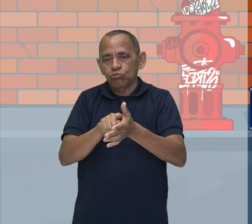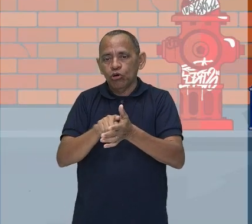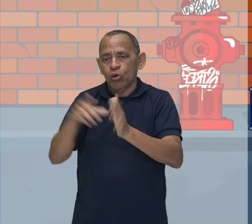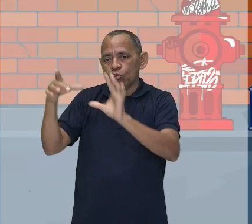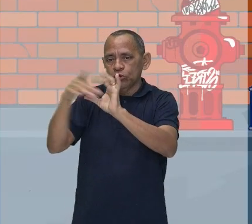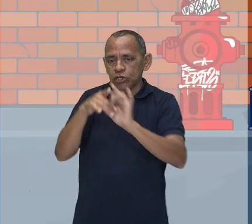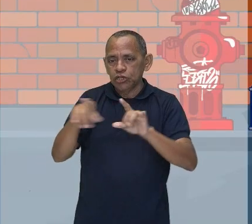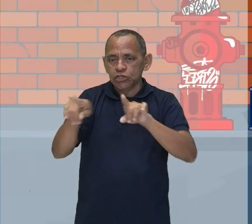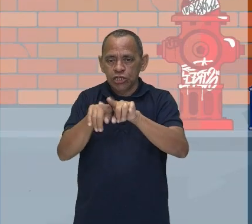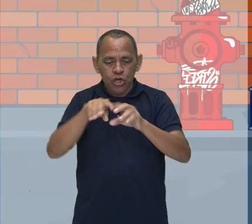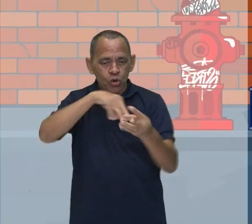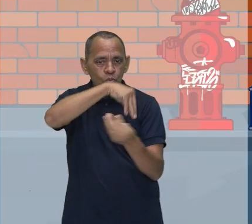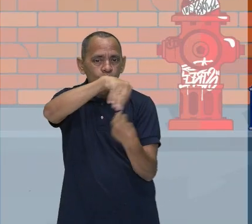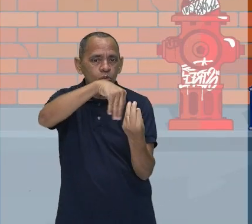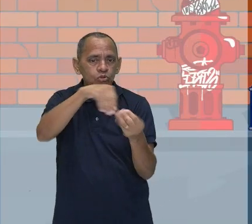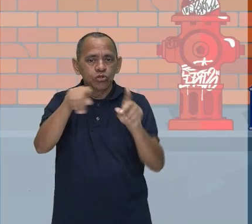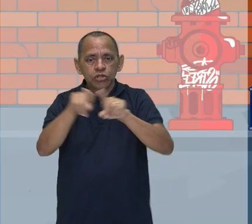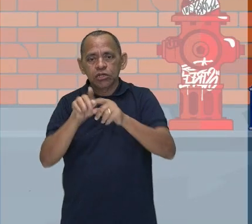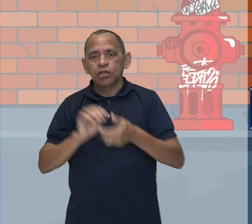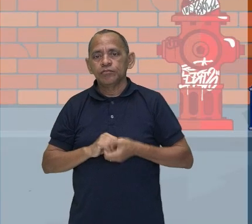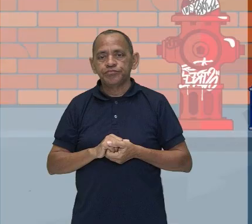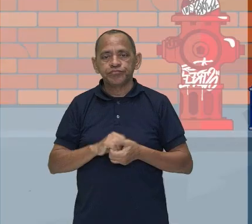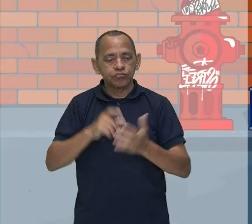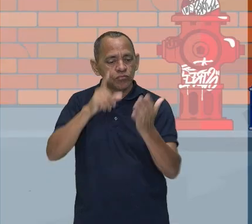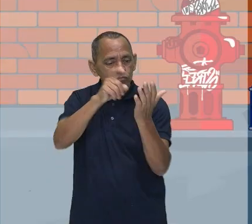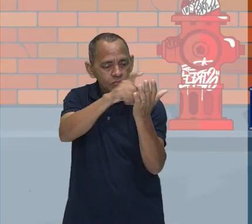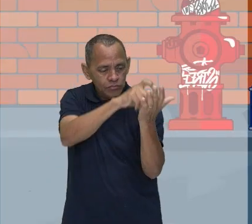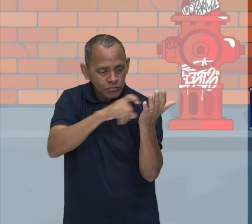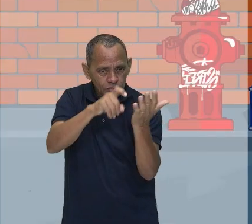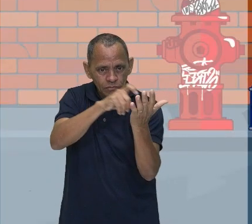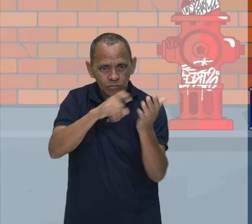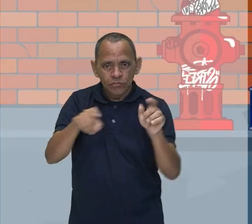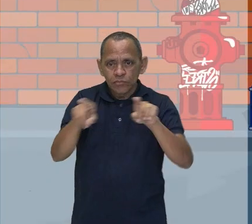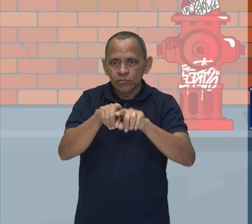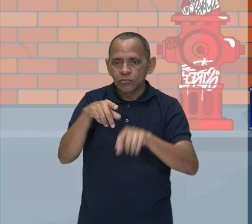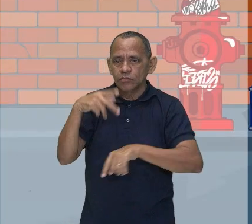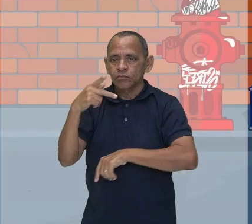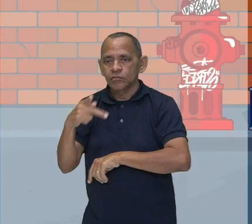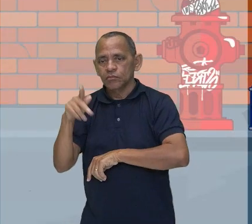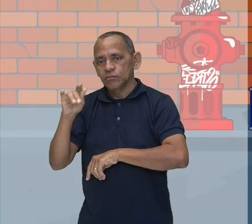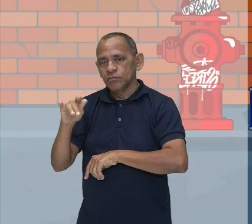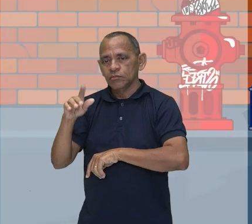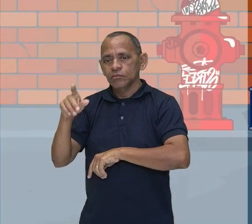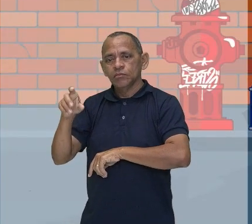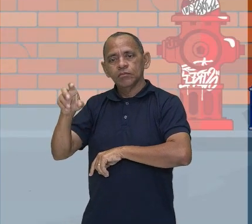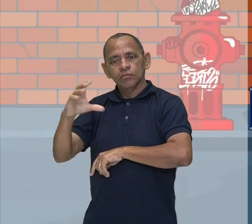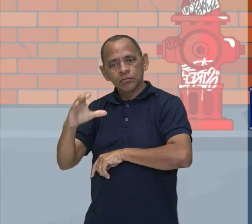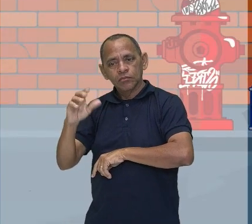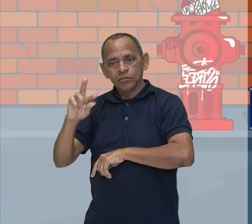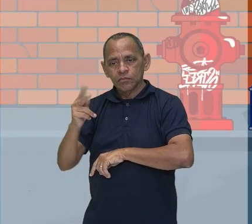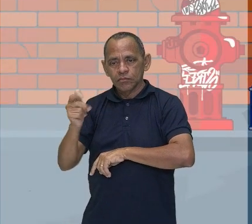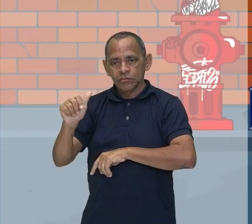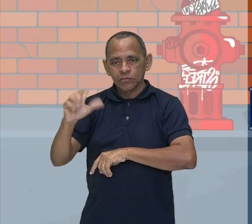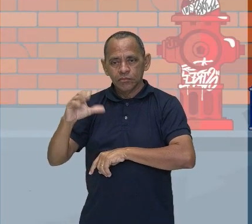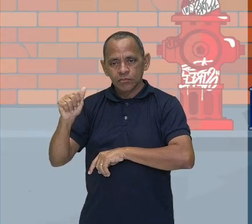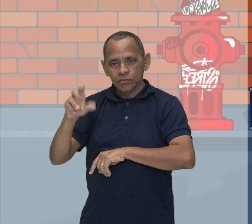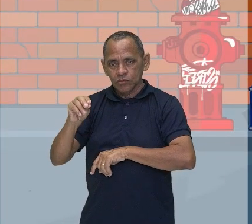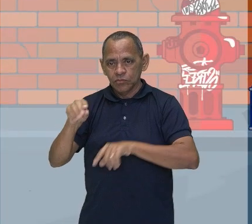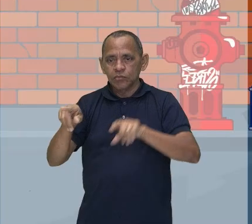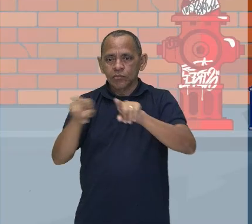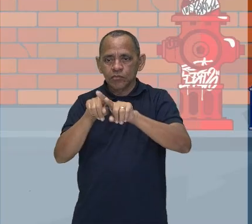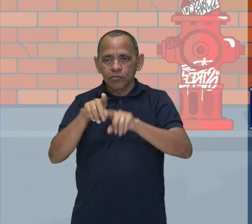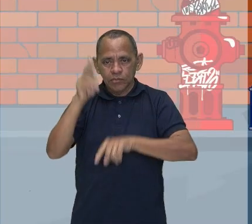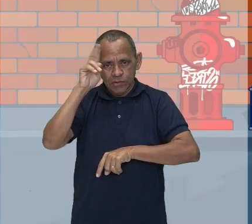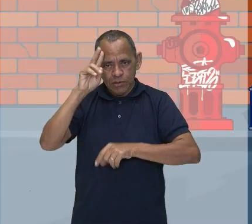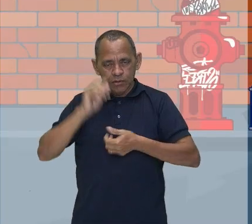entre grafite e pichação? Ó, tá uma mistura, tá uma confusão, né? Grafite e pichação. A gente viu ainda agora que o grafite é